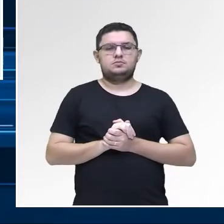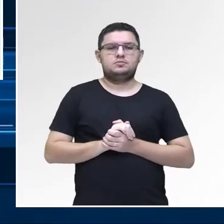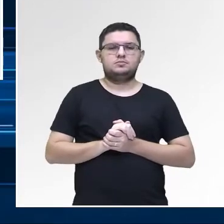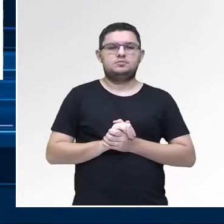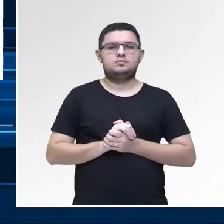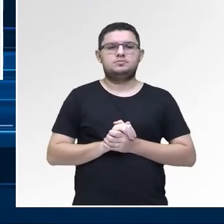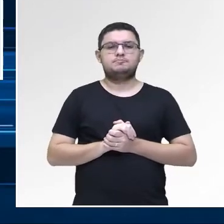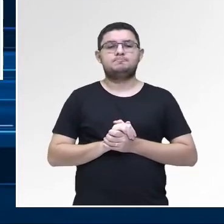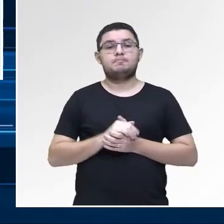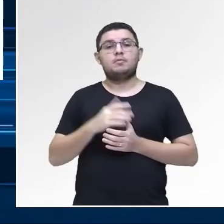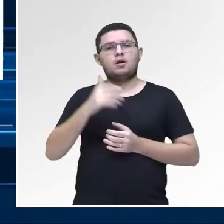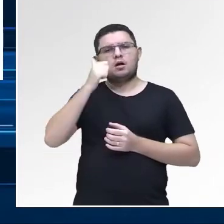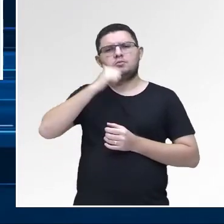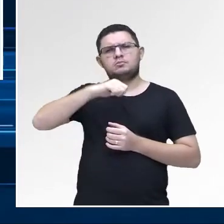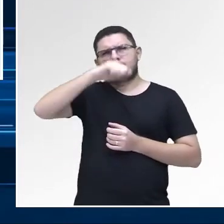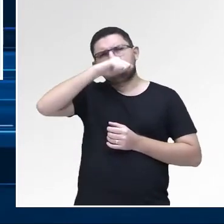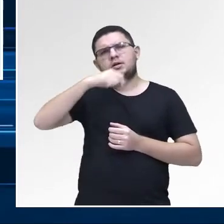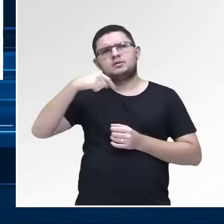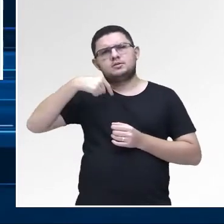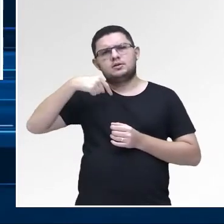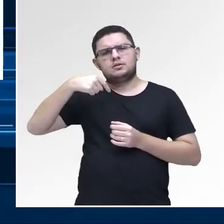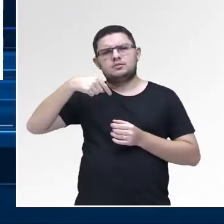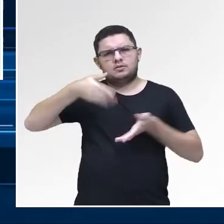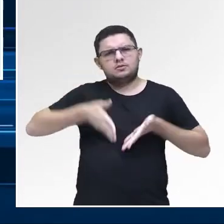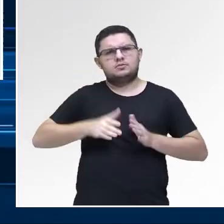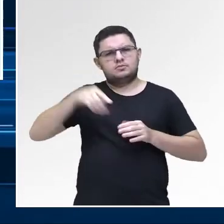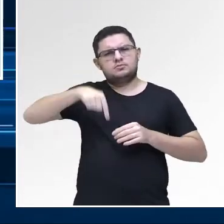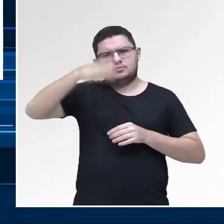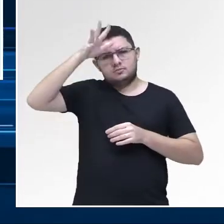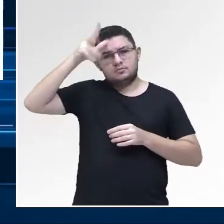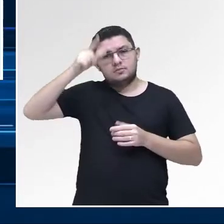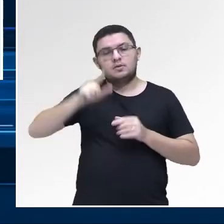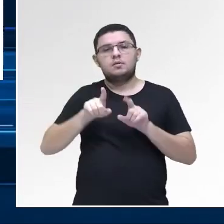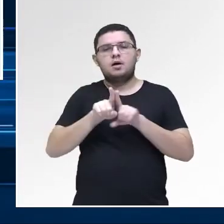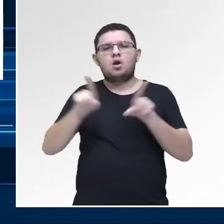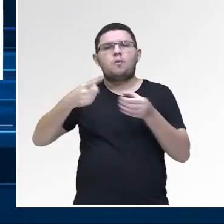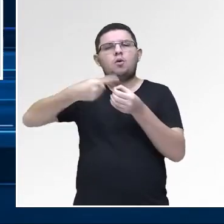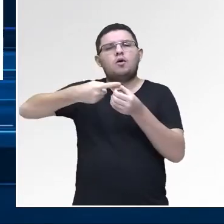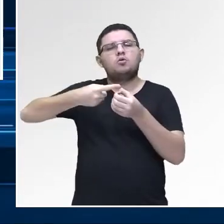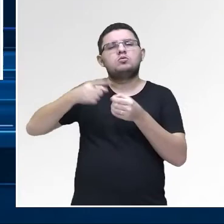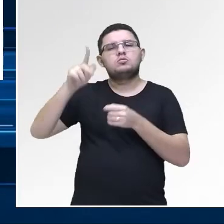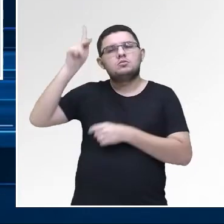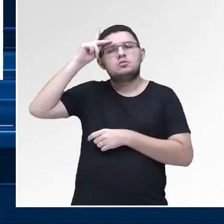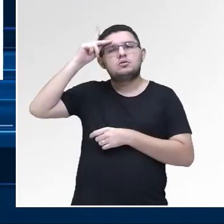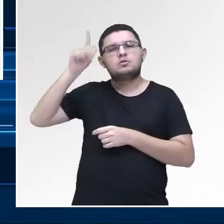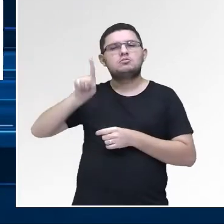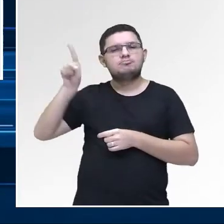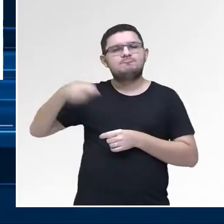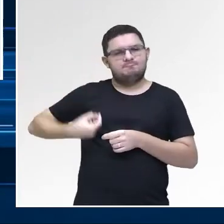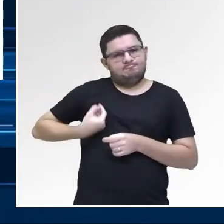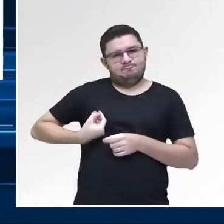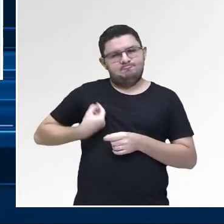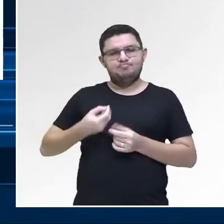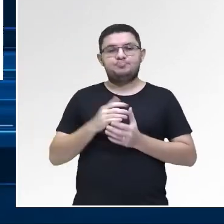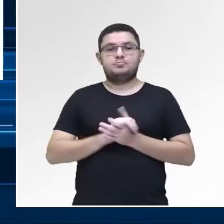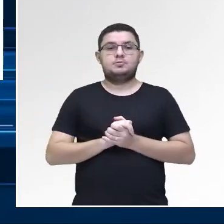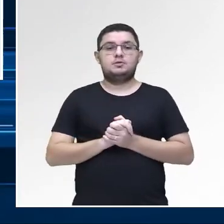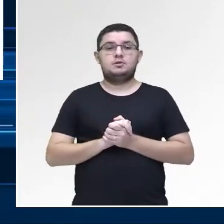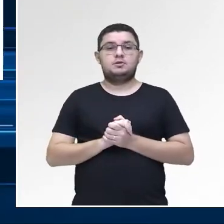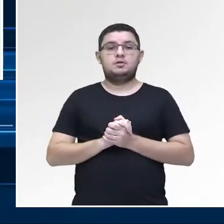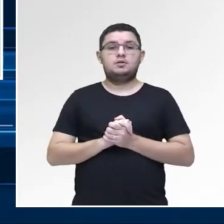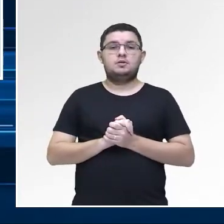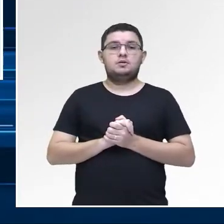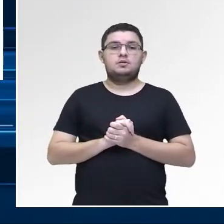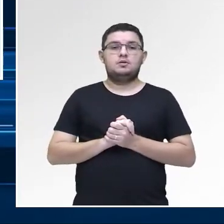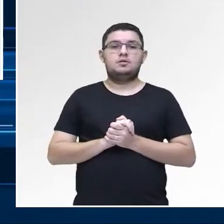Bem, a minha mãe é amazonense, morávamos no interior de Parintins, e a minha mãe, uma analfabeta que não